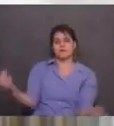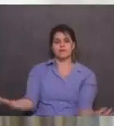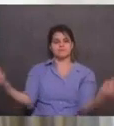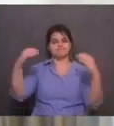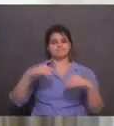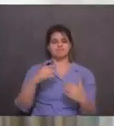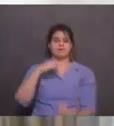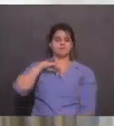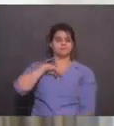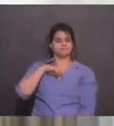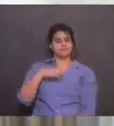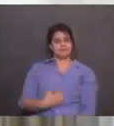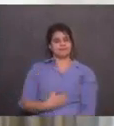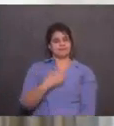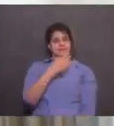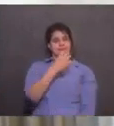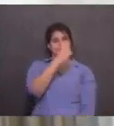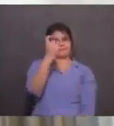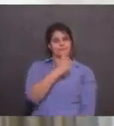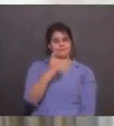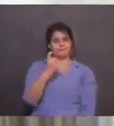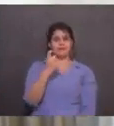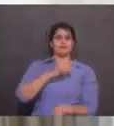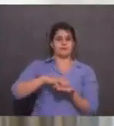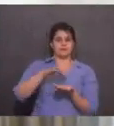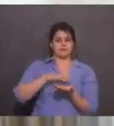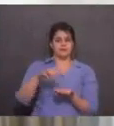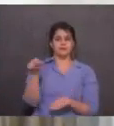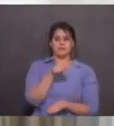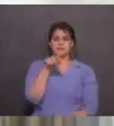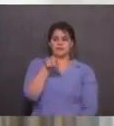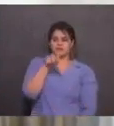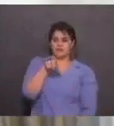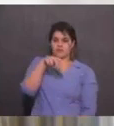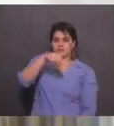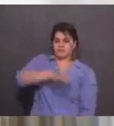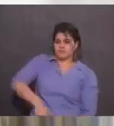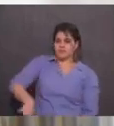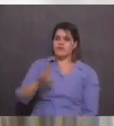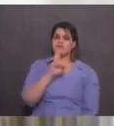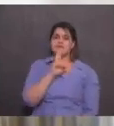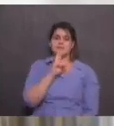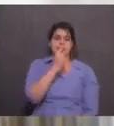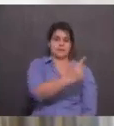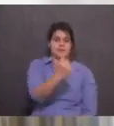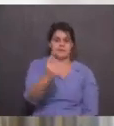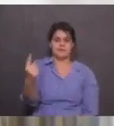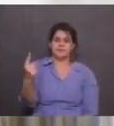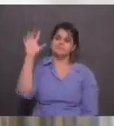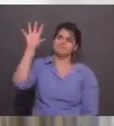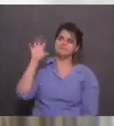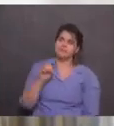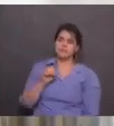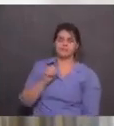paz esta peregrinação do mês de junho aqui em Fátima. Cada um de nós trouxe as suas